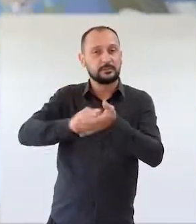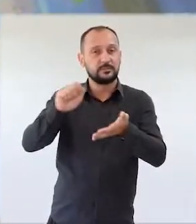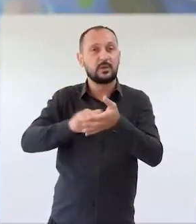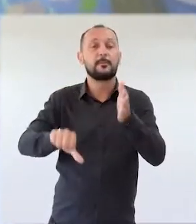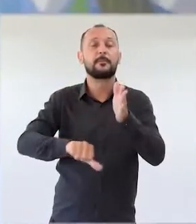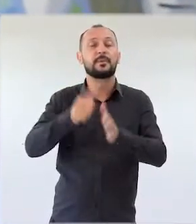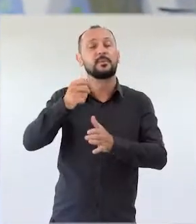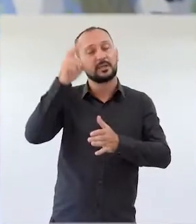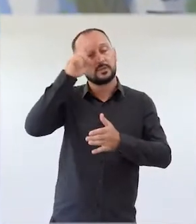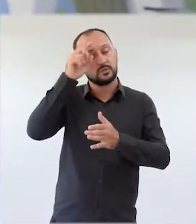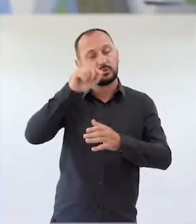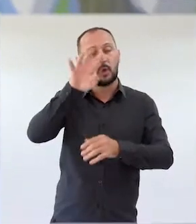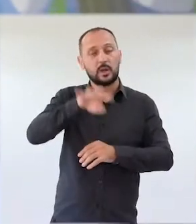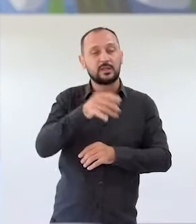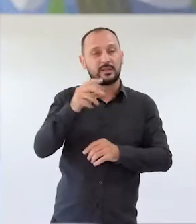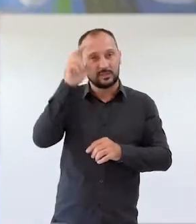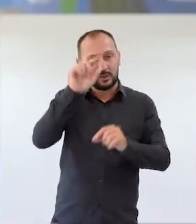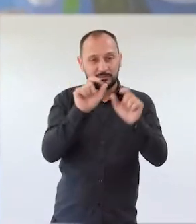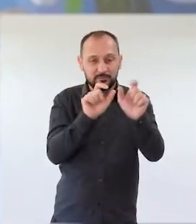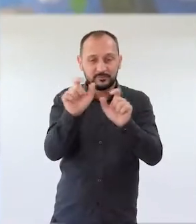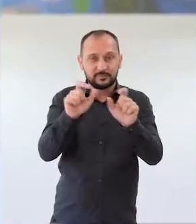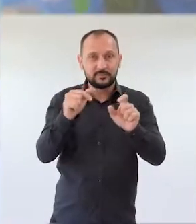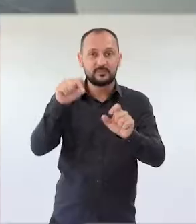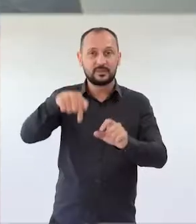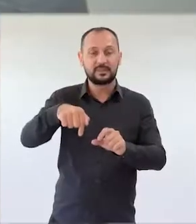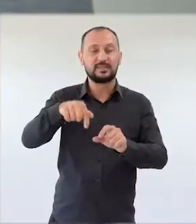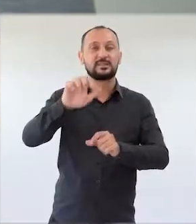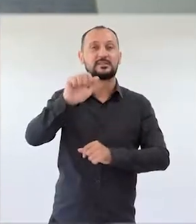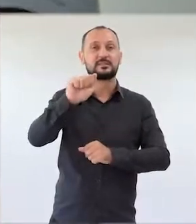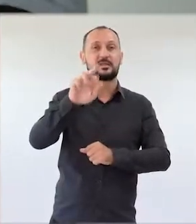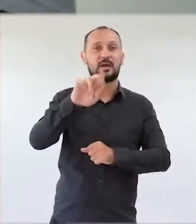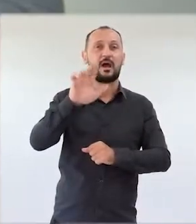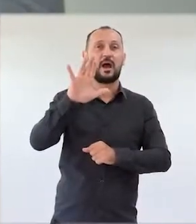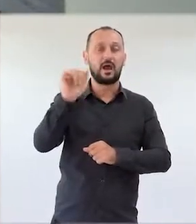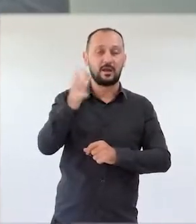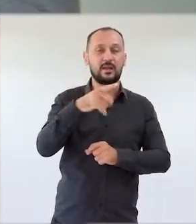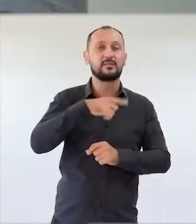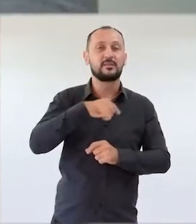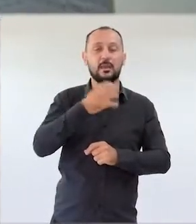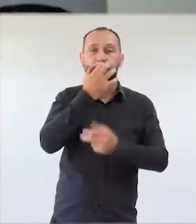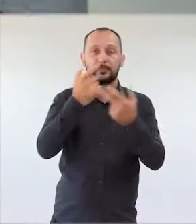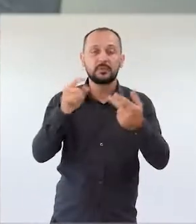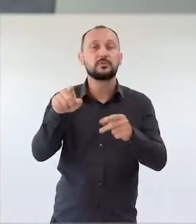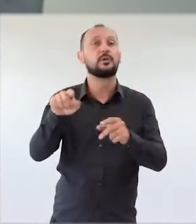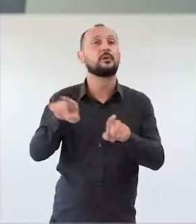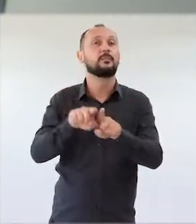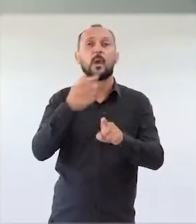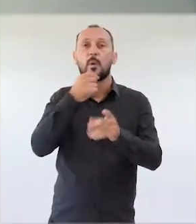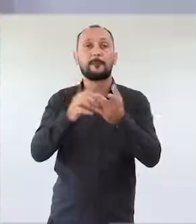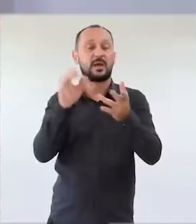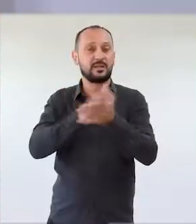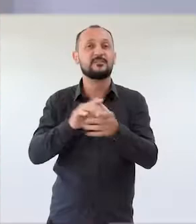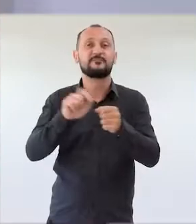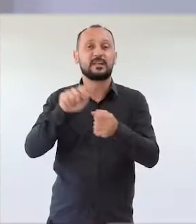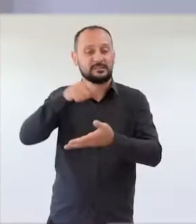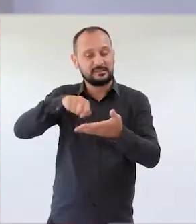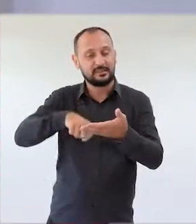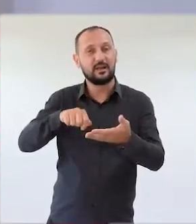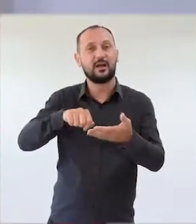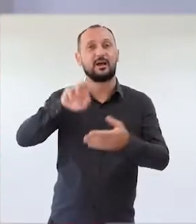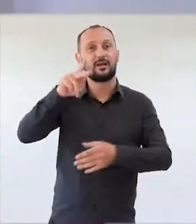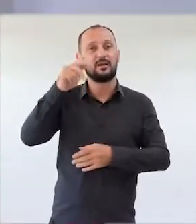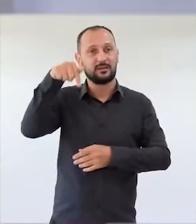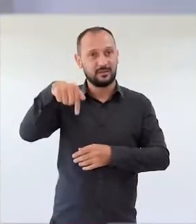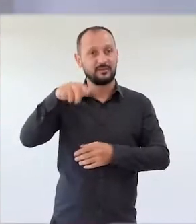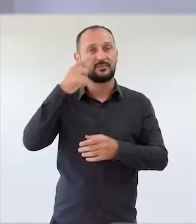em quadrinhos, a obra Nessa Arca Tem Bicho, em parceria com o marido, que é autor de HQs. A gente fez também